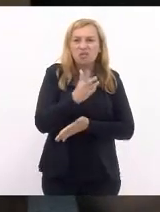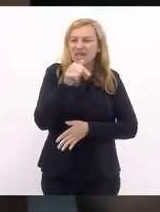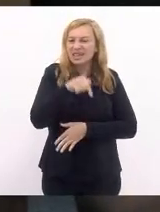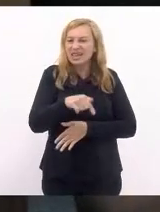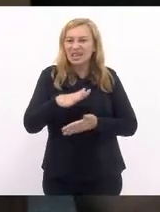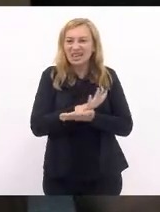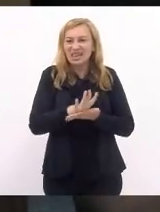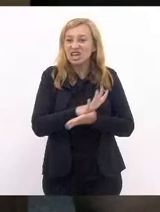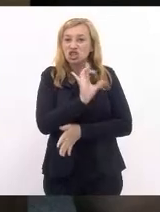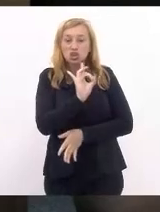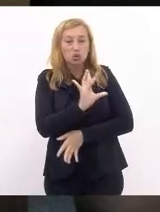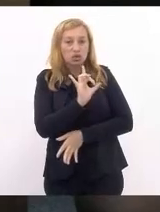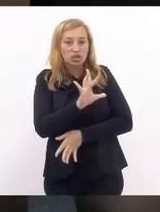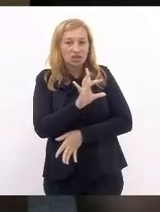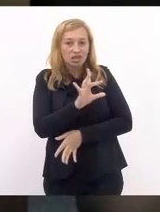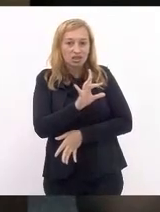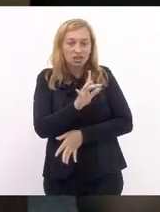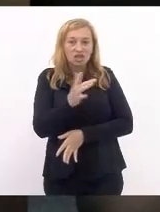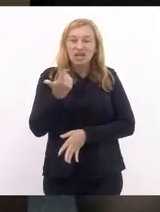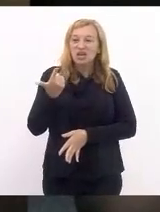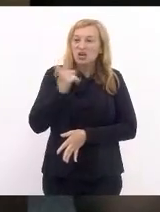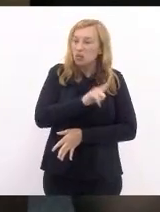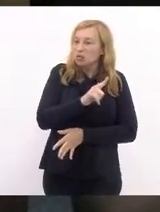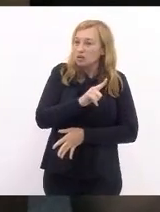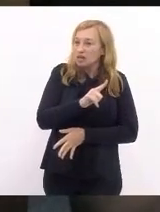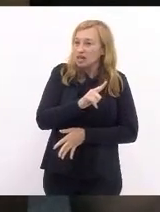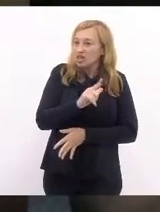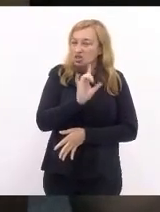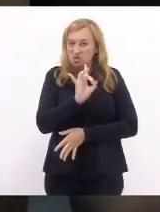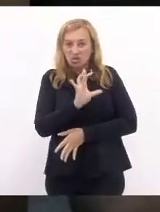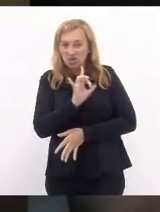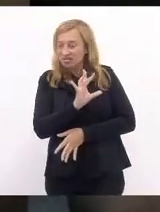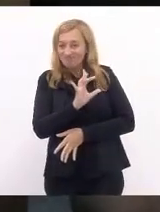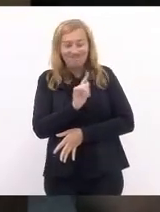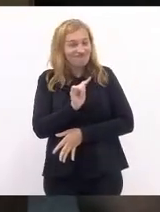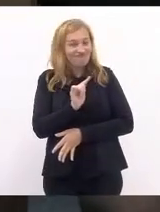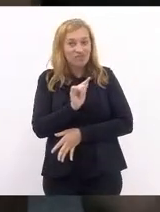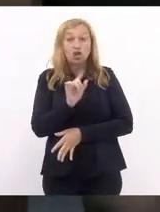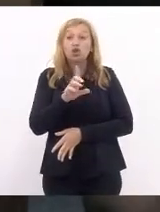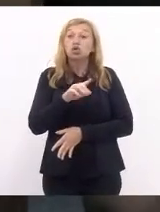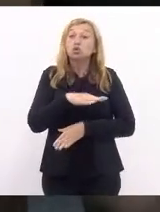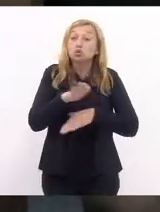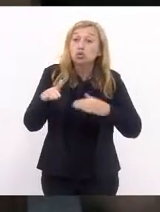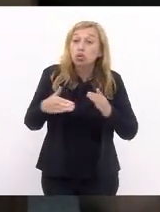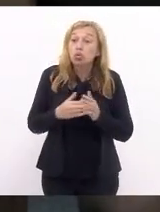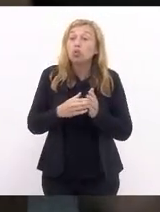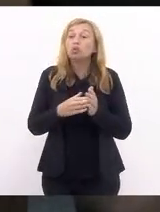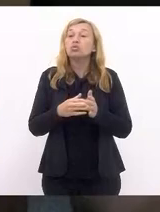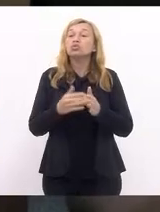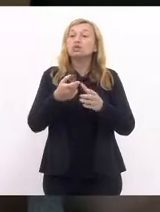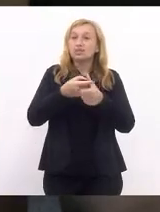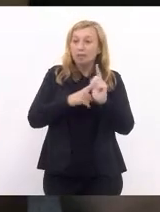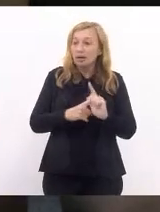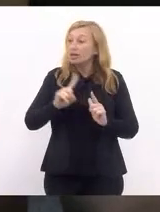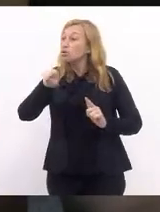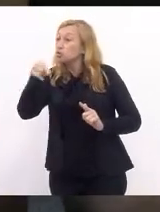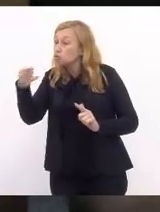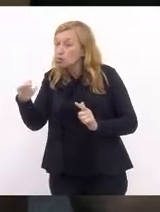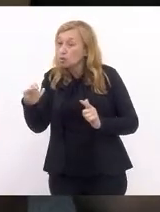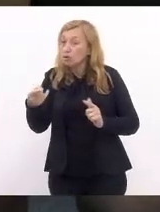nada aqui sozinho ninguém ganha nada sozinho somos todos interdependentes